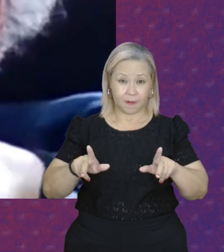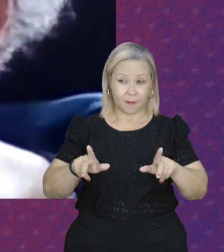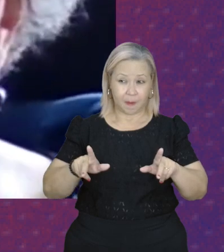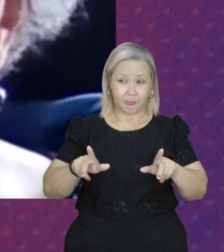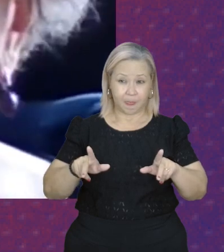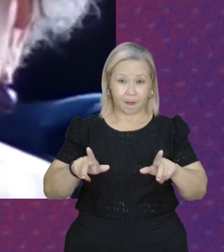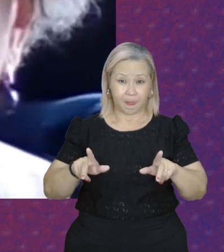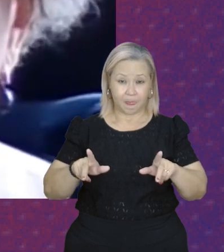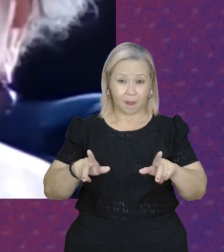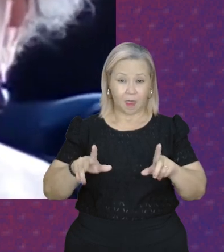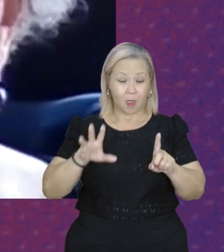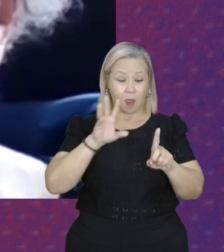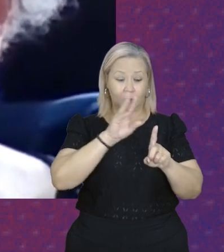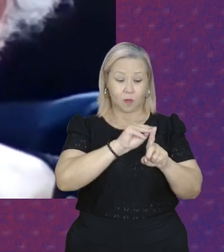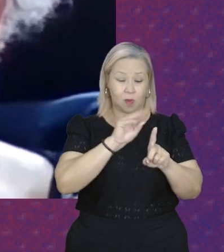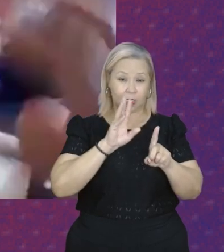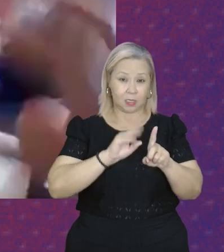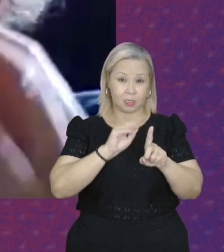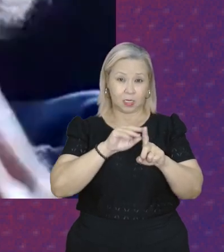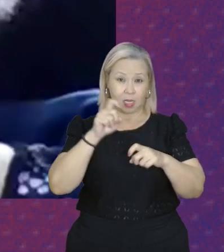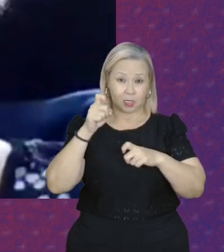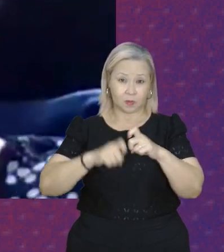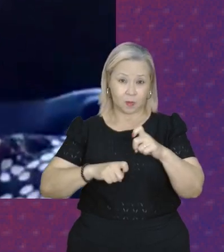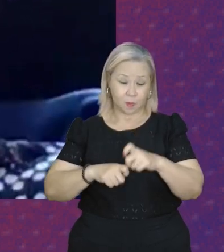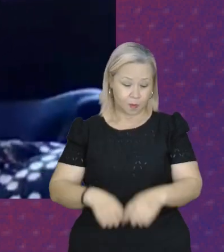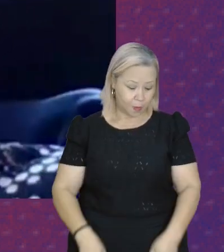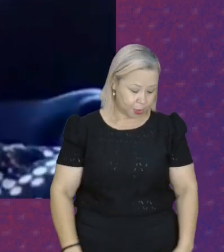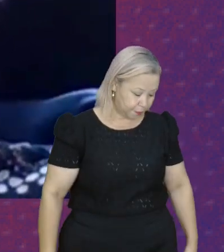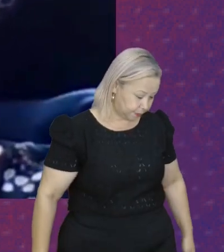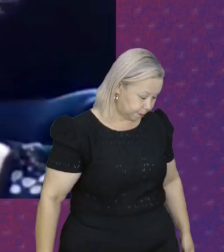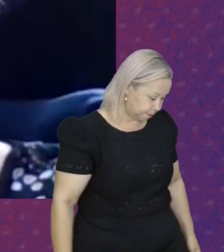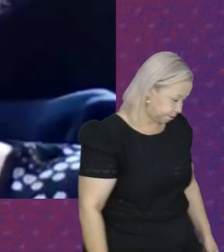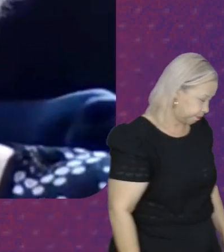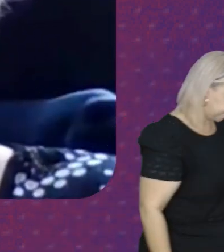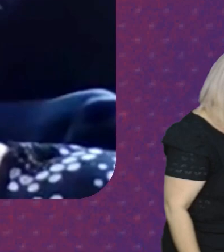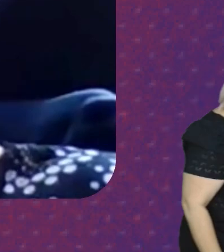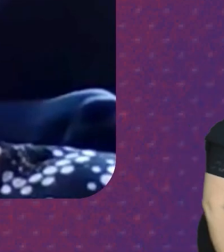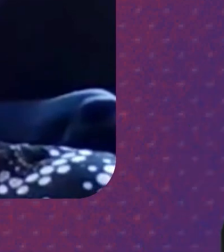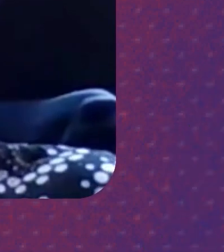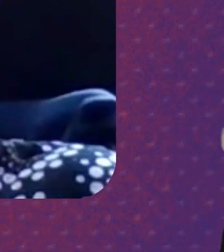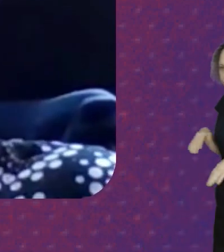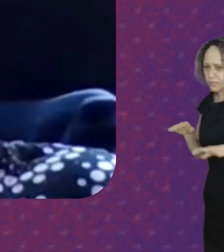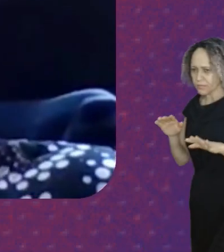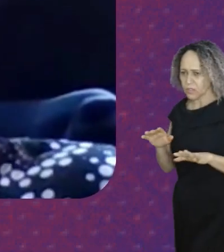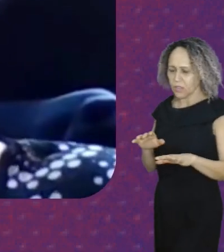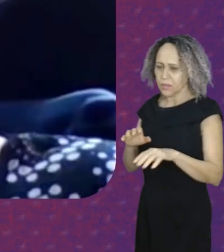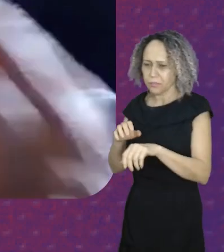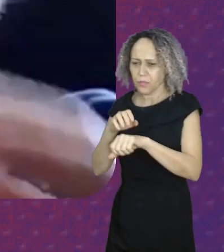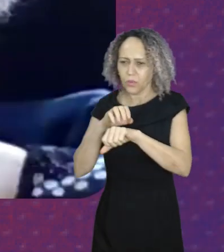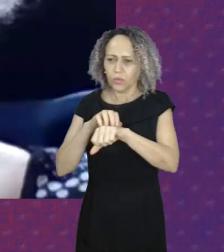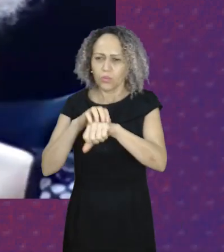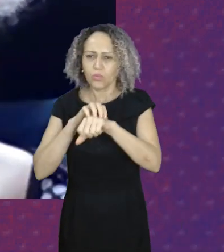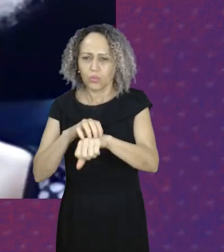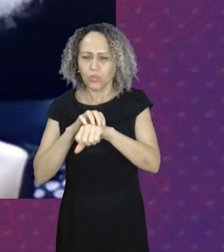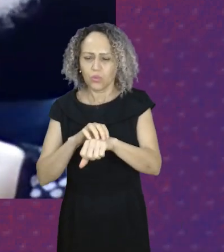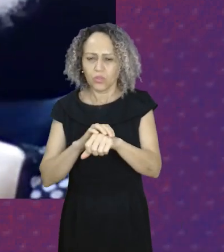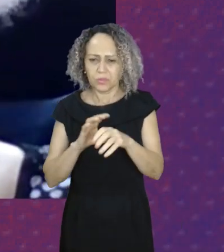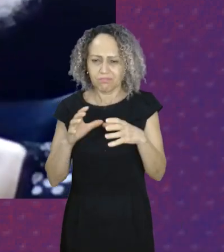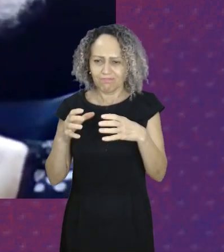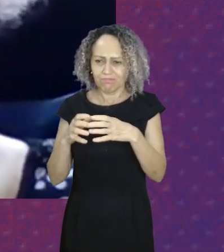do assédio sexual. Por exemplo, nos ônibus, nos transportes coletivos, quando